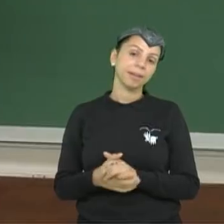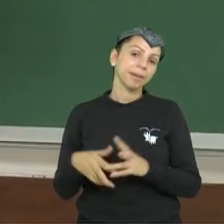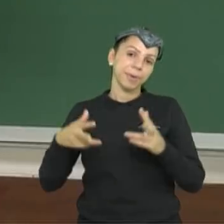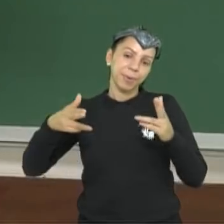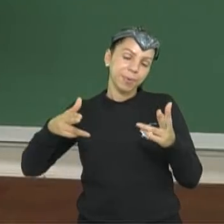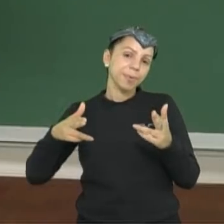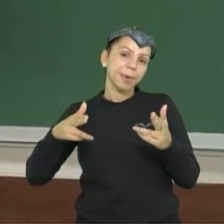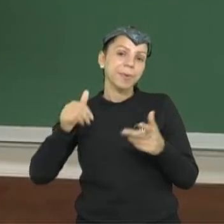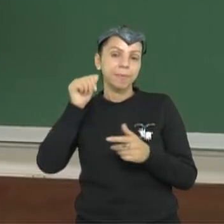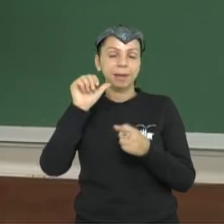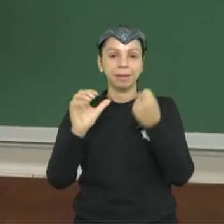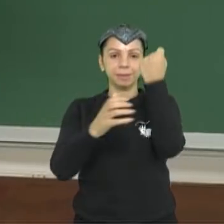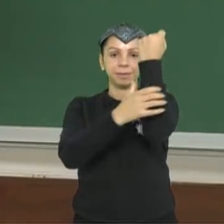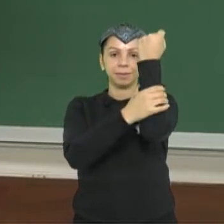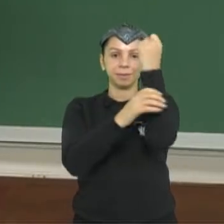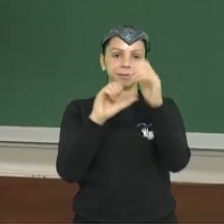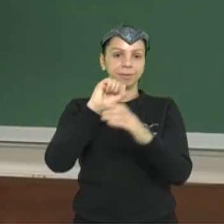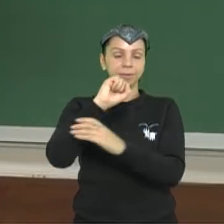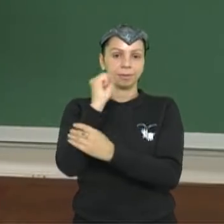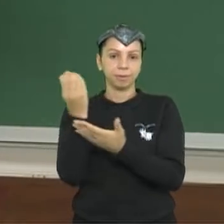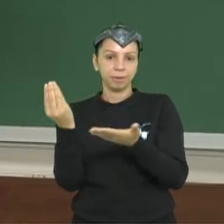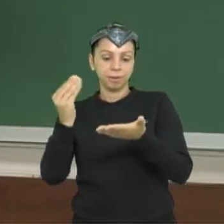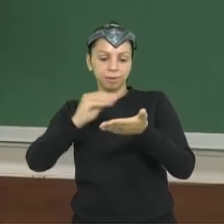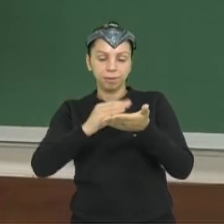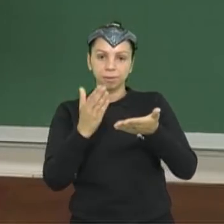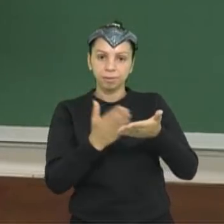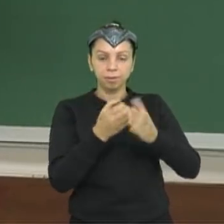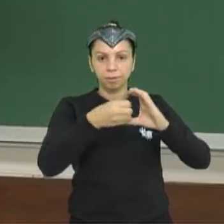nossa Wonder Woman. Anota aí no seu caderno as características dela.